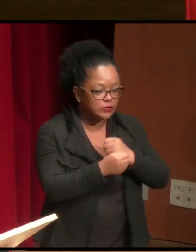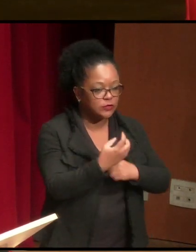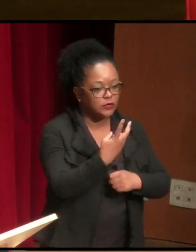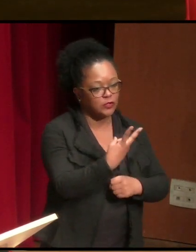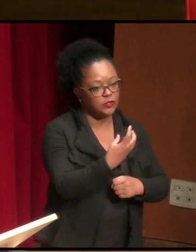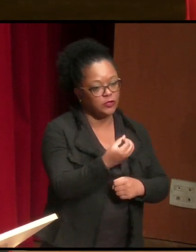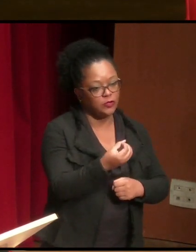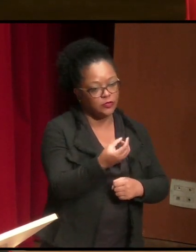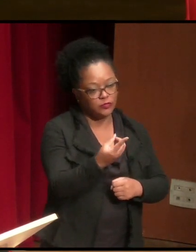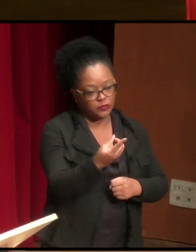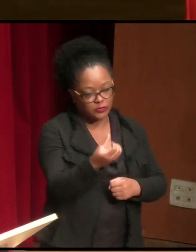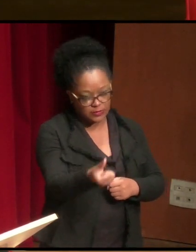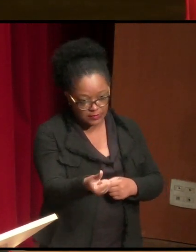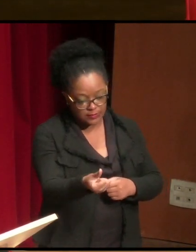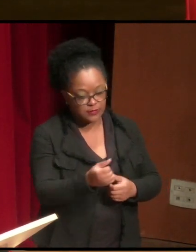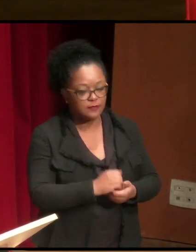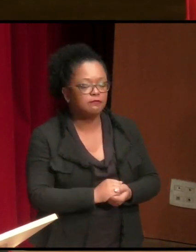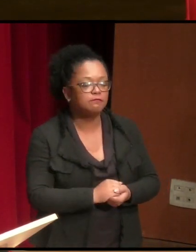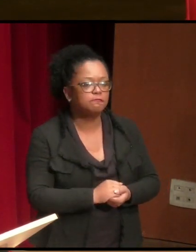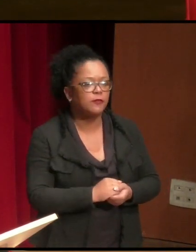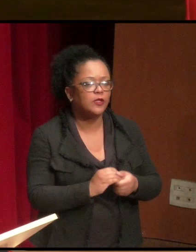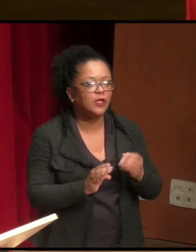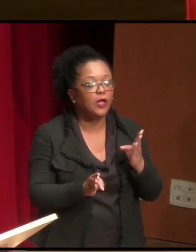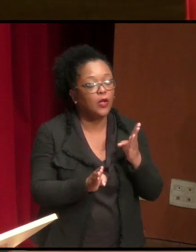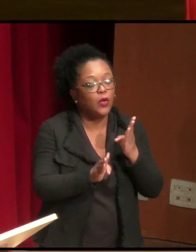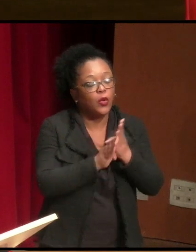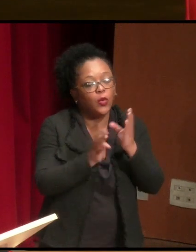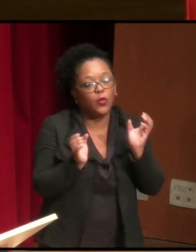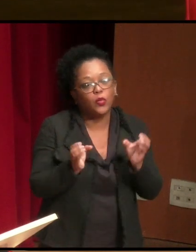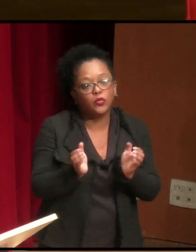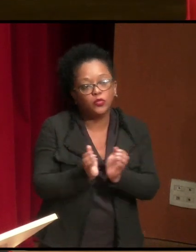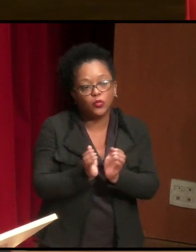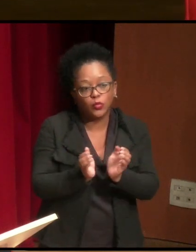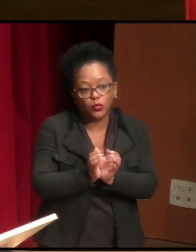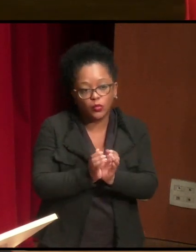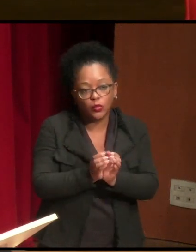veio a pandemia e a gente encontrou a delegação lá de países de